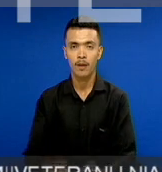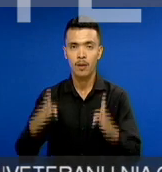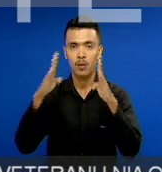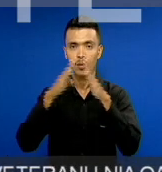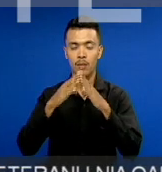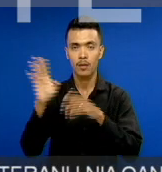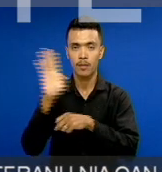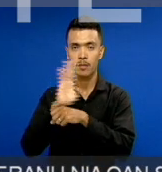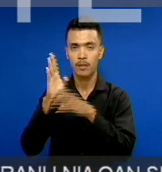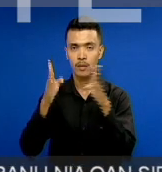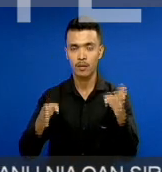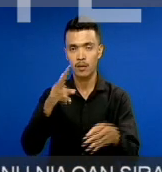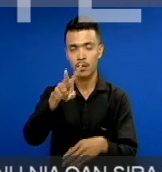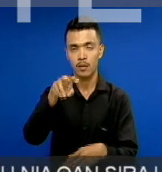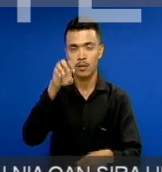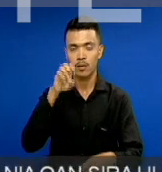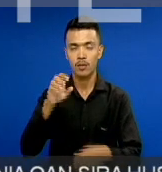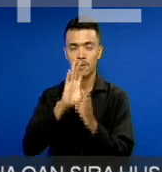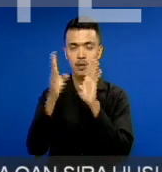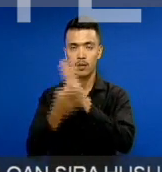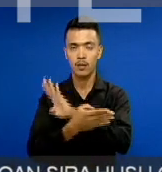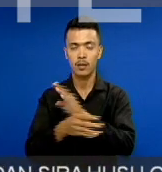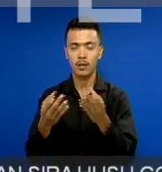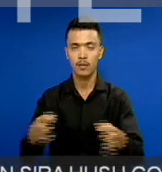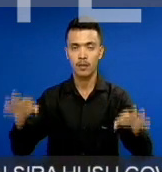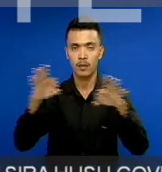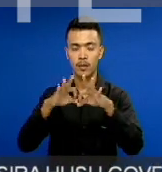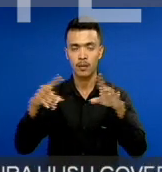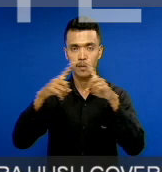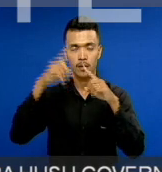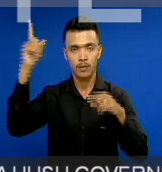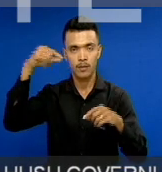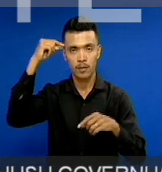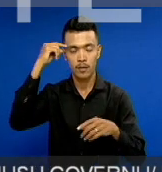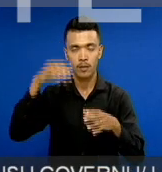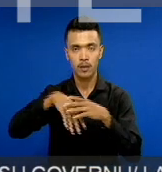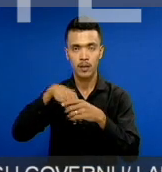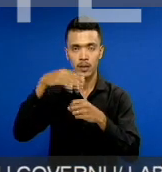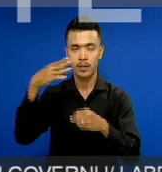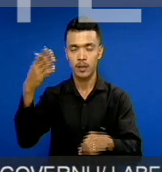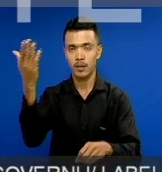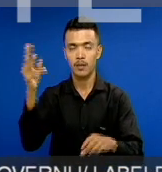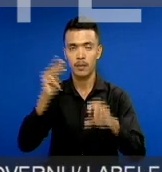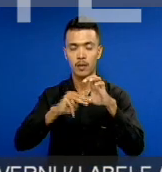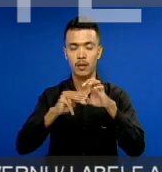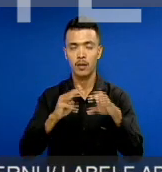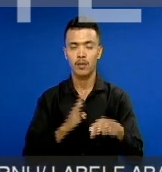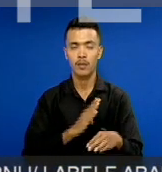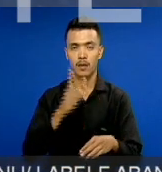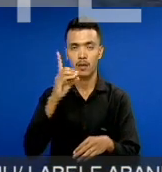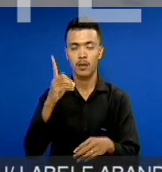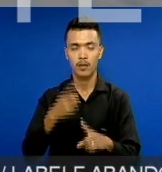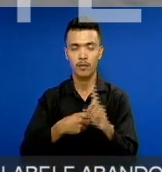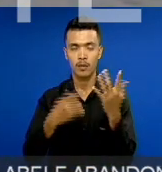baraka no uma negociante atus rua resin sai tarjetu ba governo atu sobu ia mercado antigo bidau ia fulane.